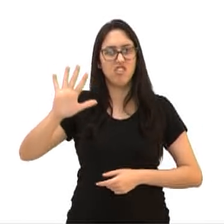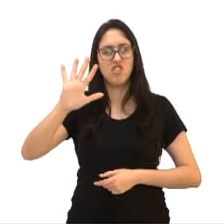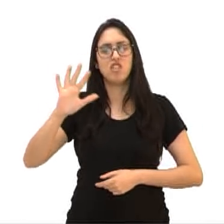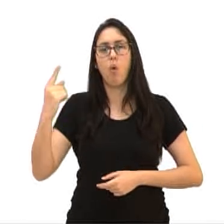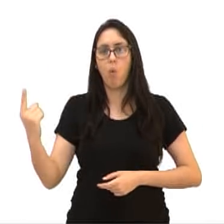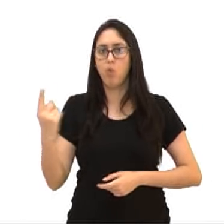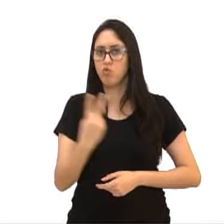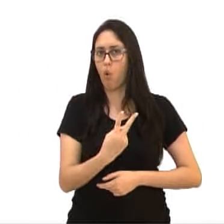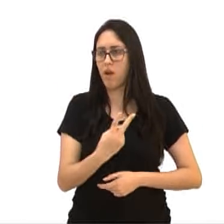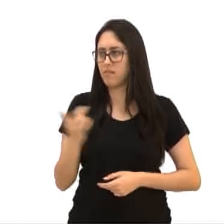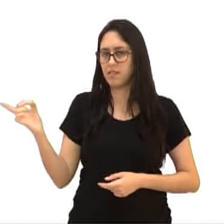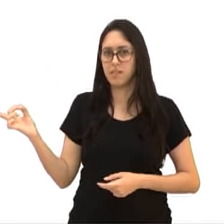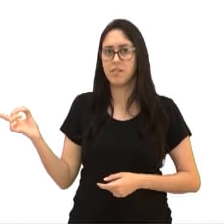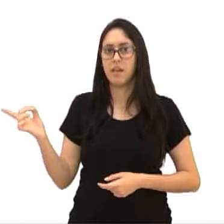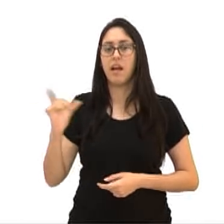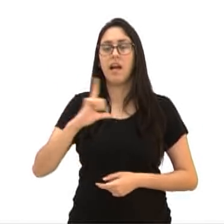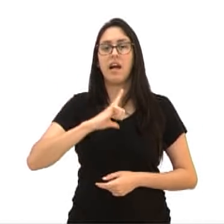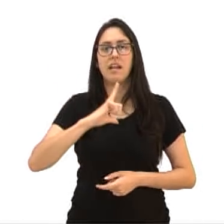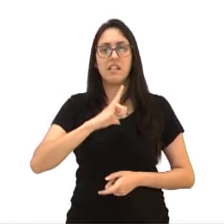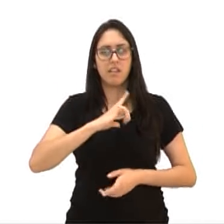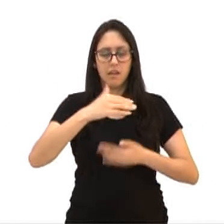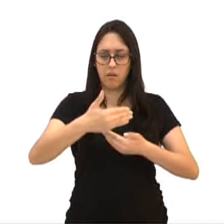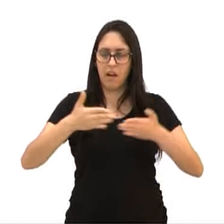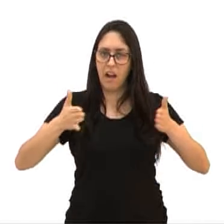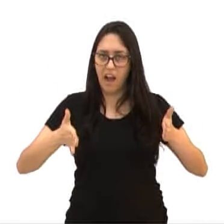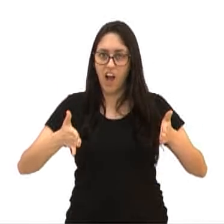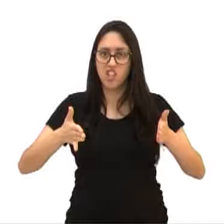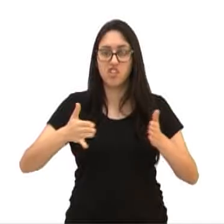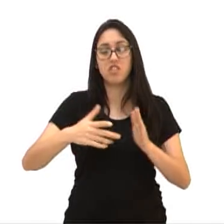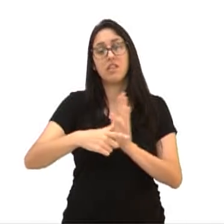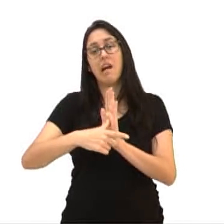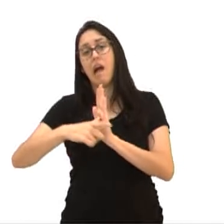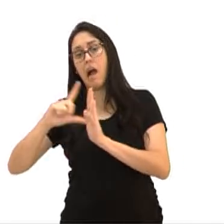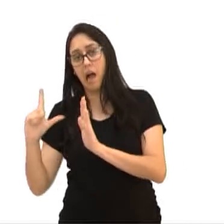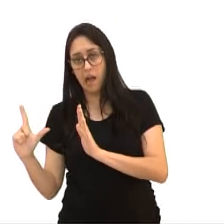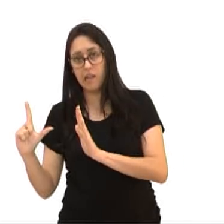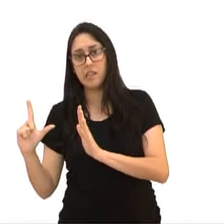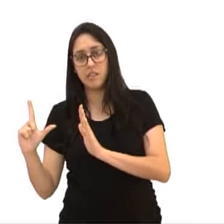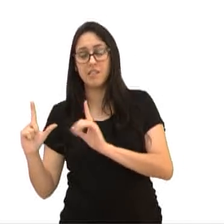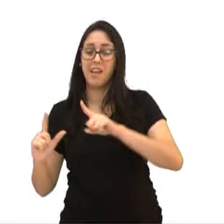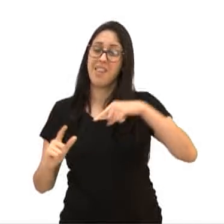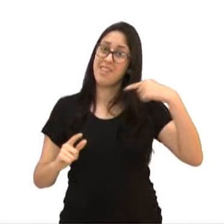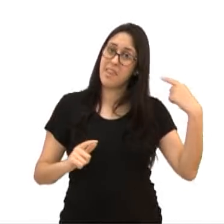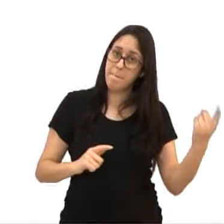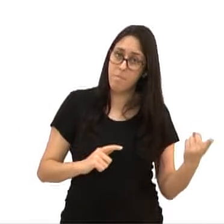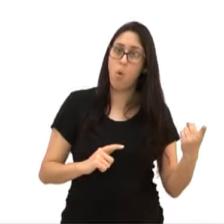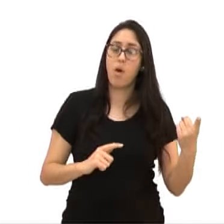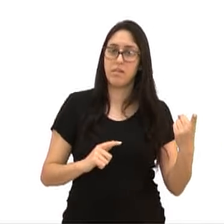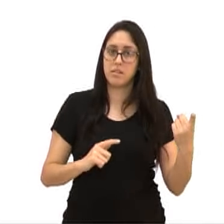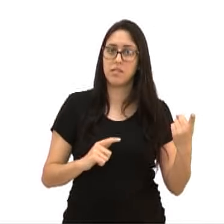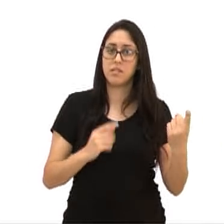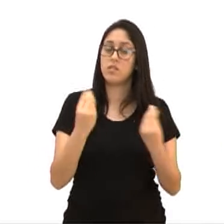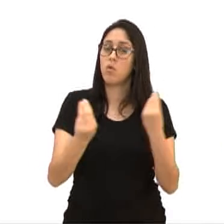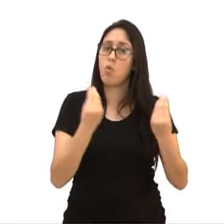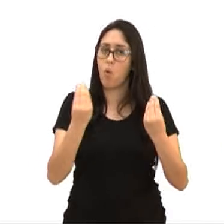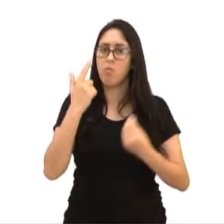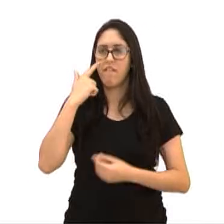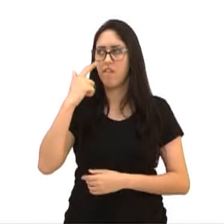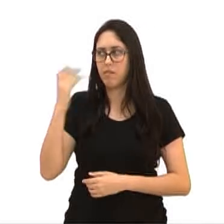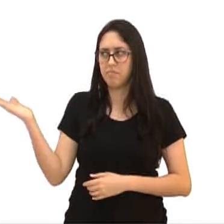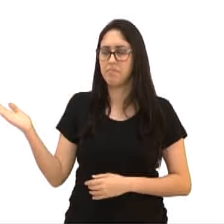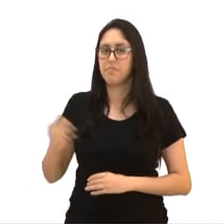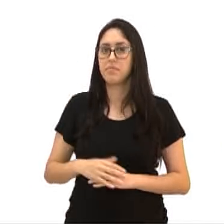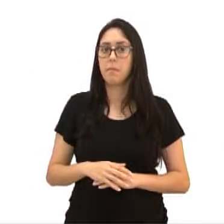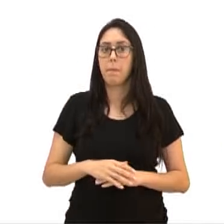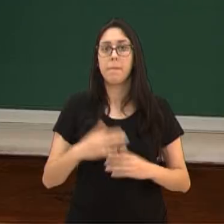abaixo representam as dimensões da caixa antes e após a redução, respectivamente.